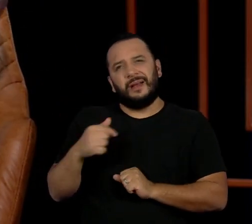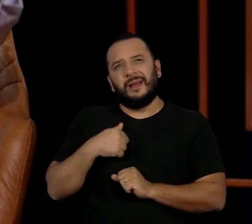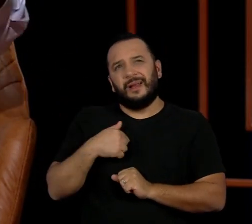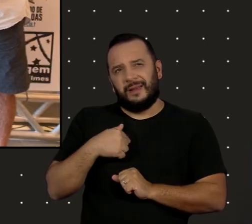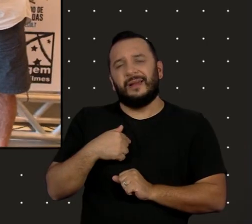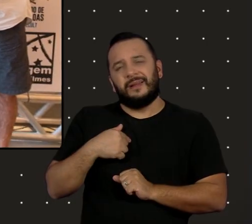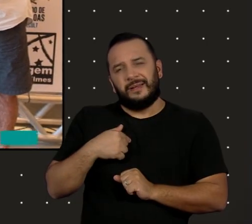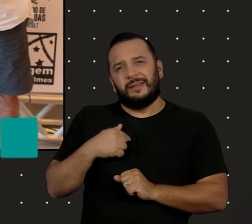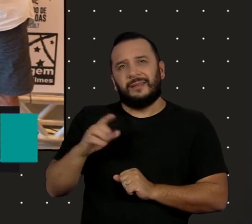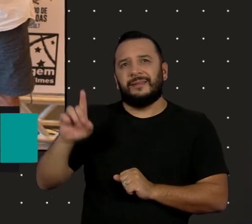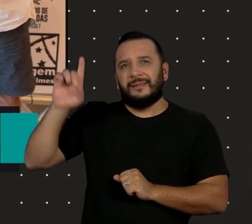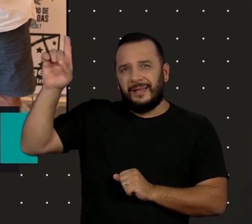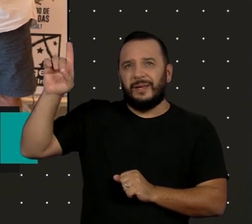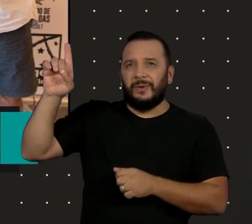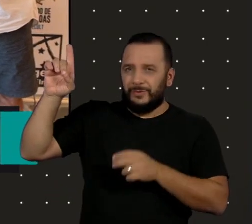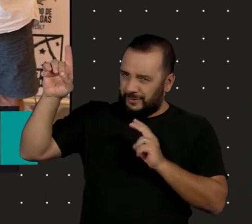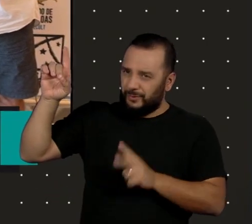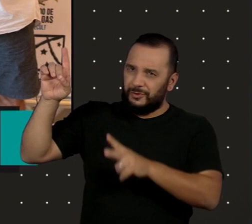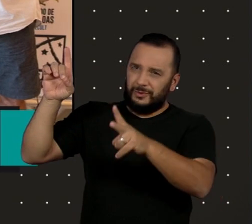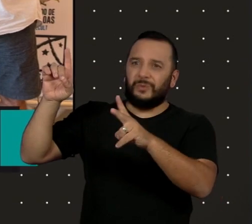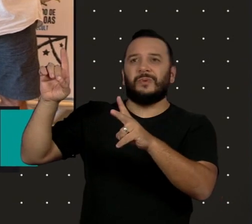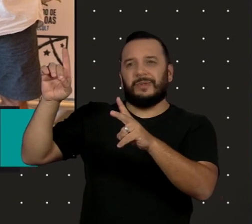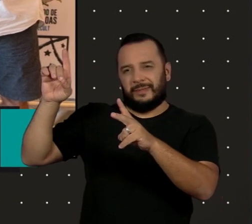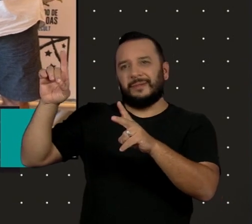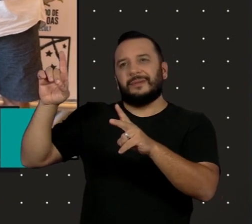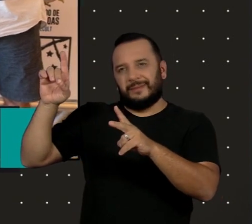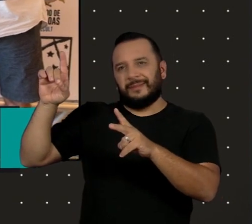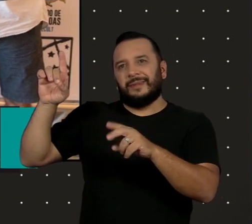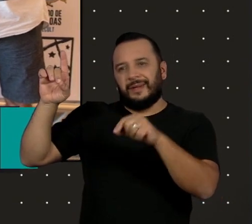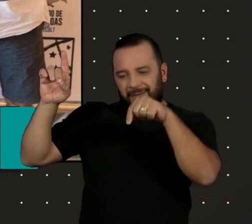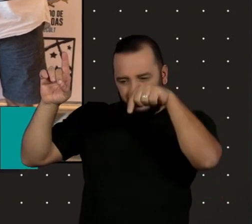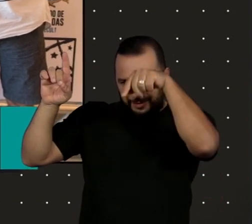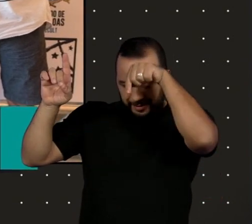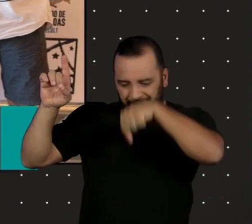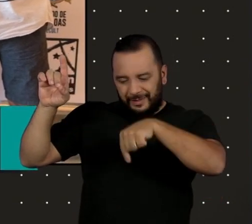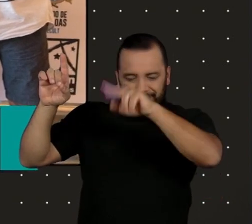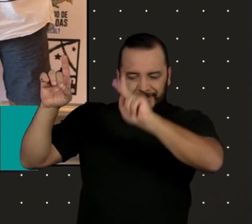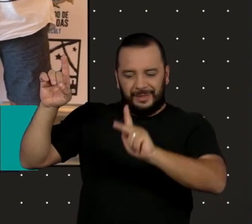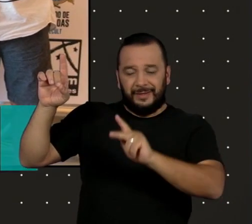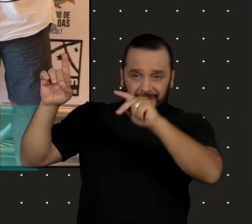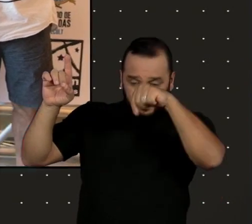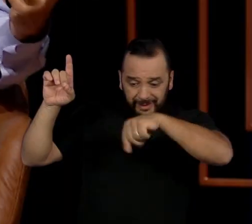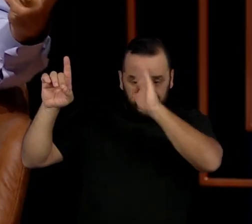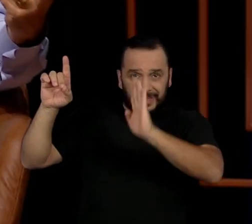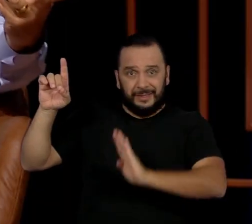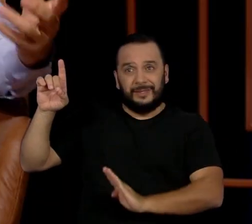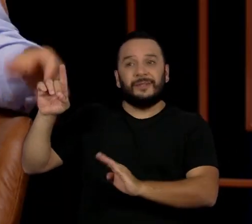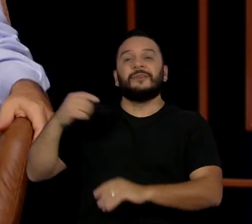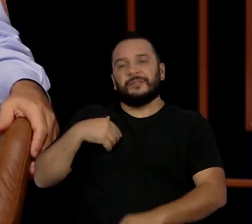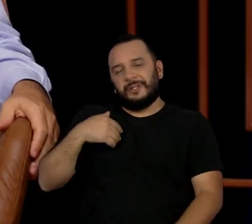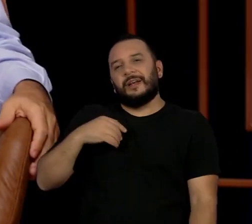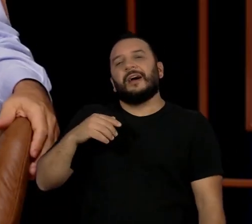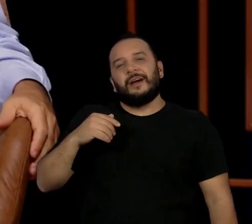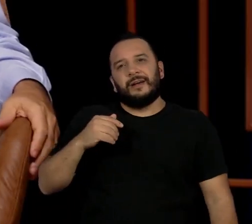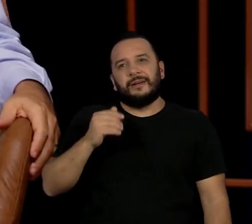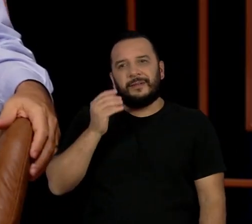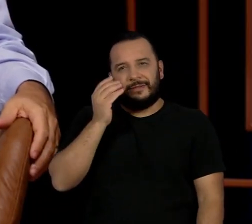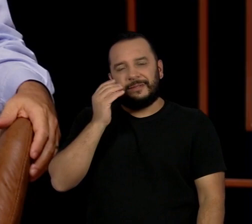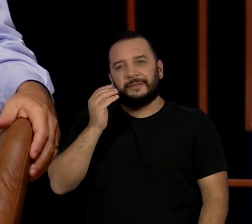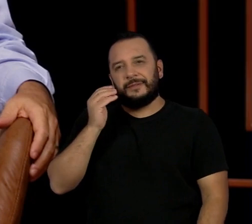Deus ainda é brasileiro. Novamente o Fagundes fazendo Deus, entendeu? Que ele faz brilhantemente. E